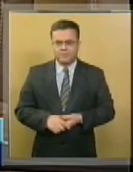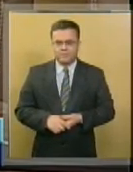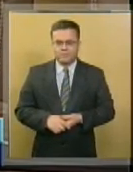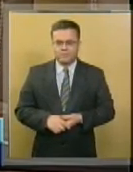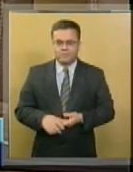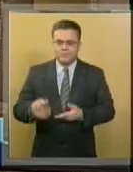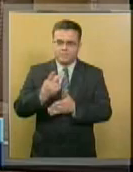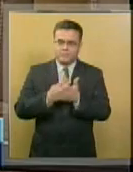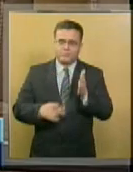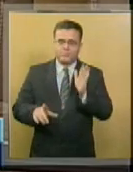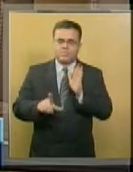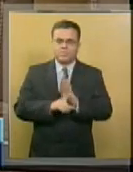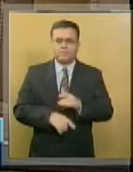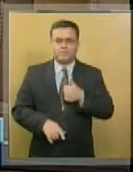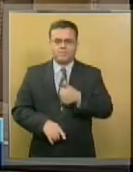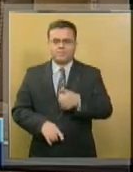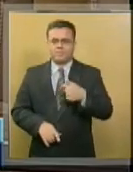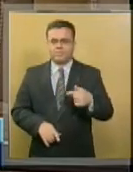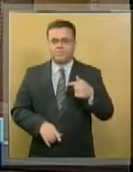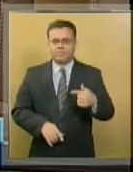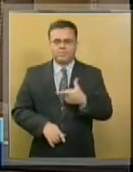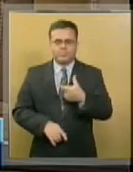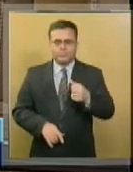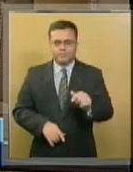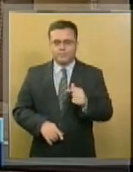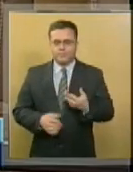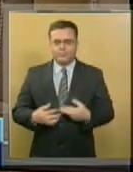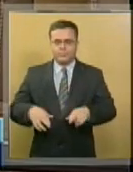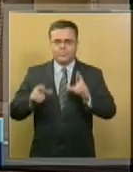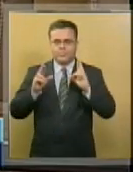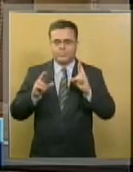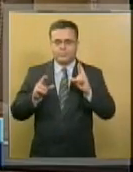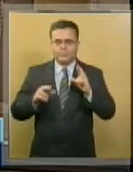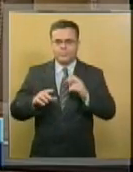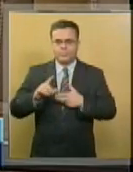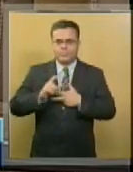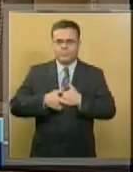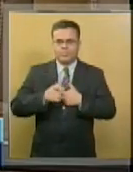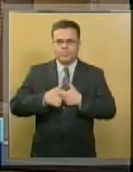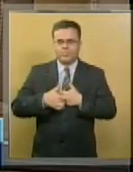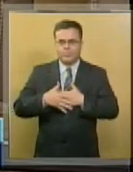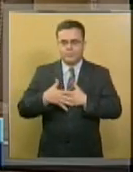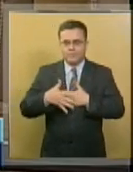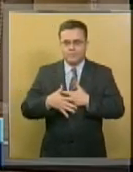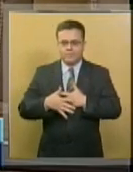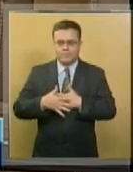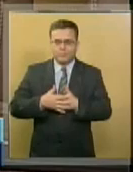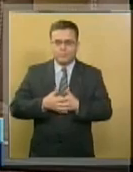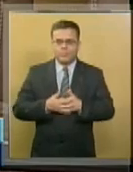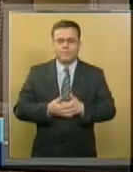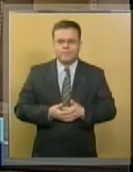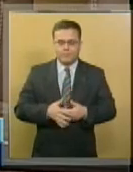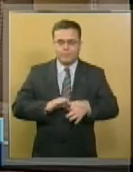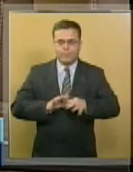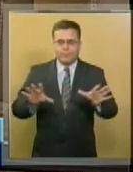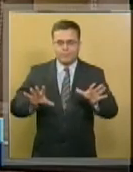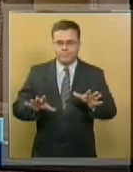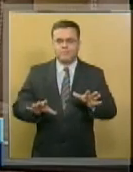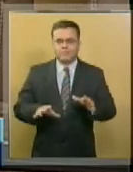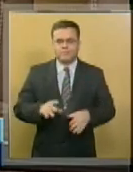Ao projeto de lei de número 177 de 2017, de autoria do Poder Executivo, que visa a contratação de operação de crédito no valor